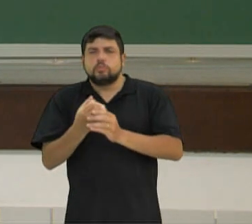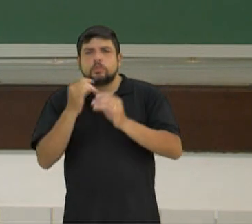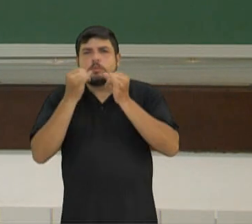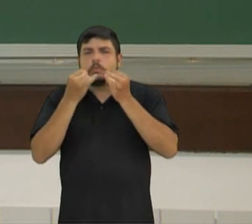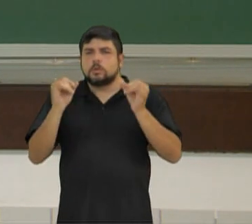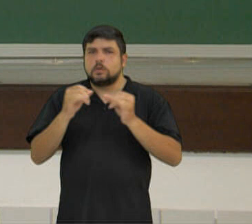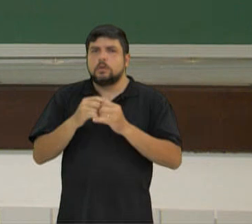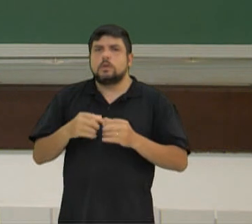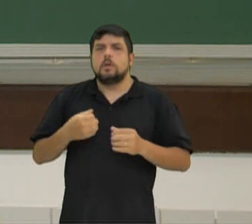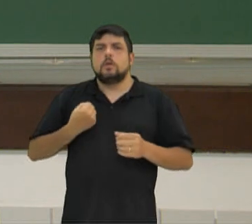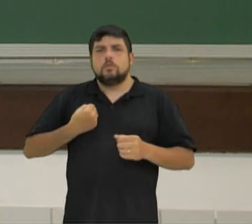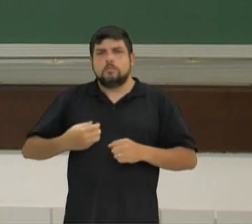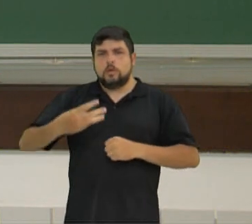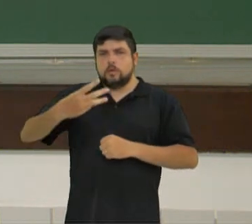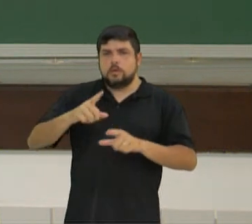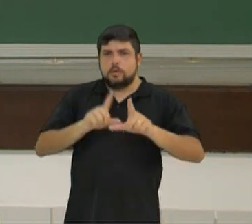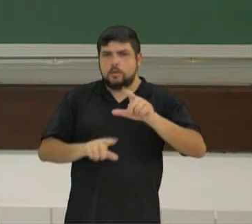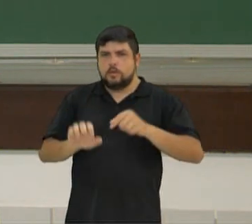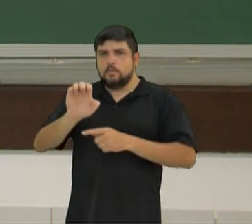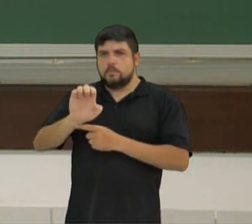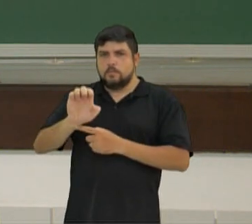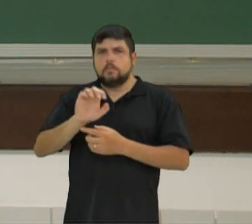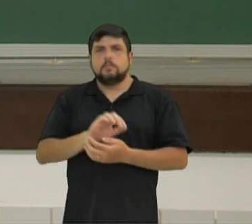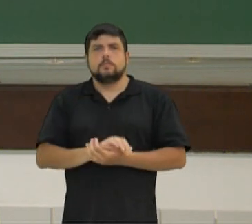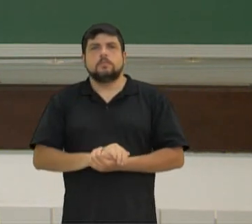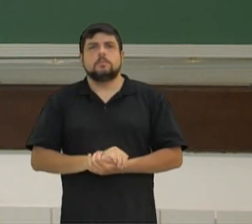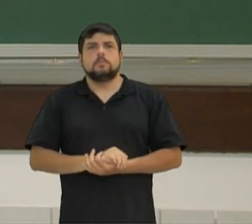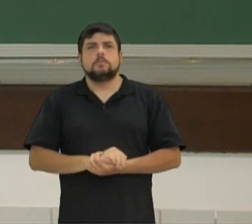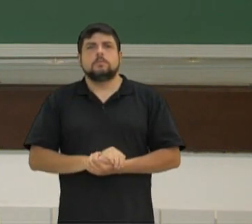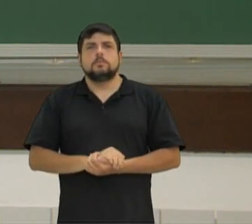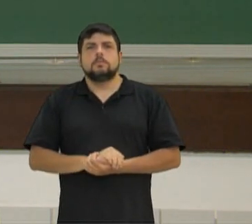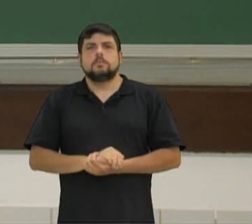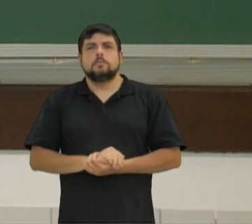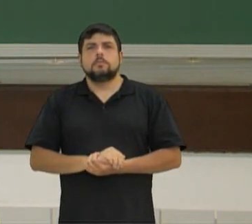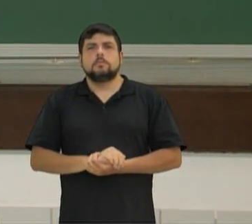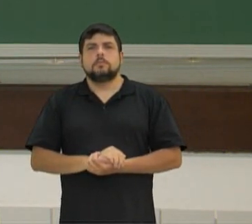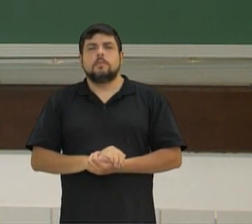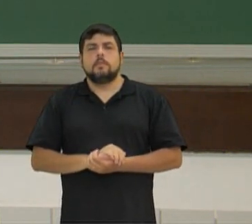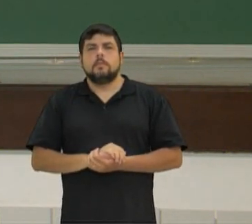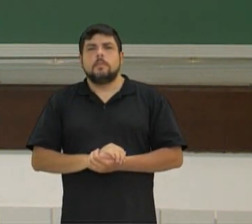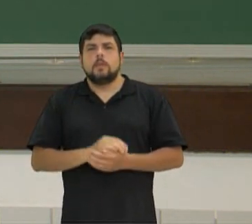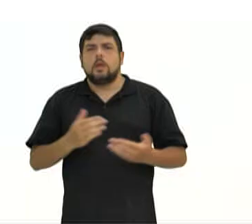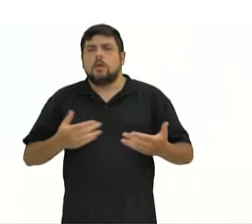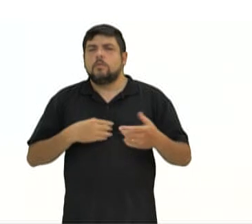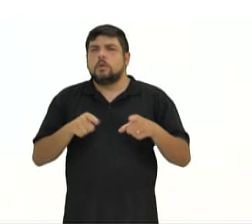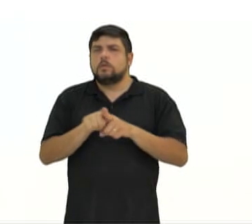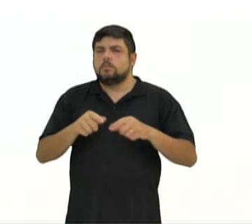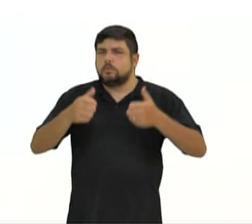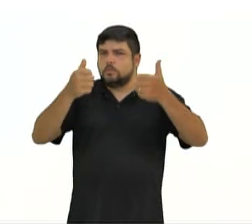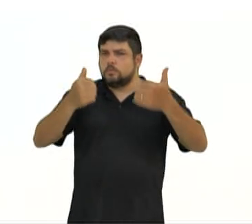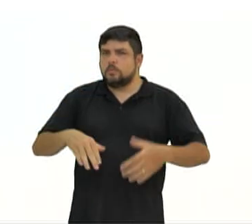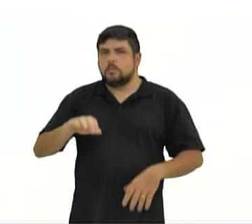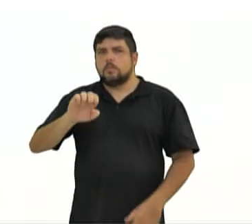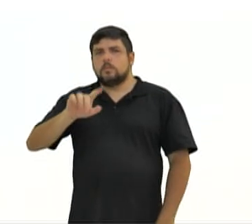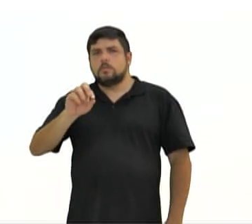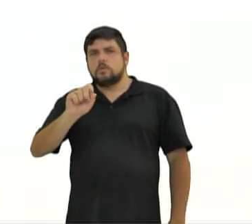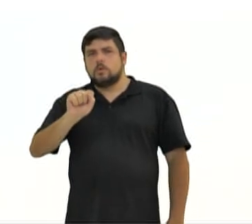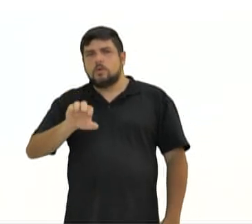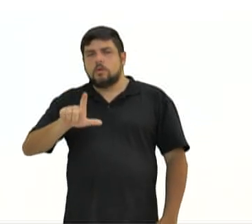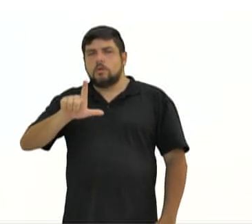da questão 3, letra E. Vamos falar um pouquinho agora sobre eletrólise em solução.